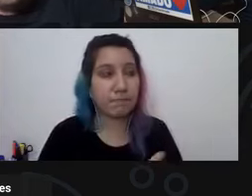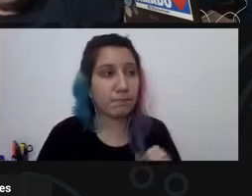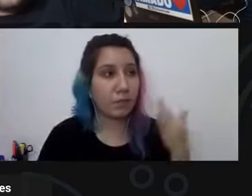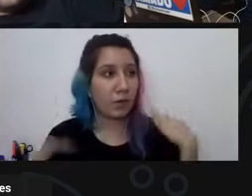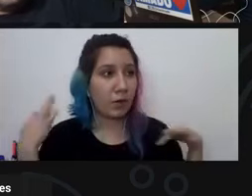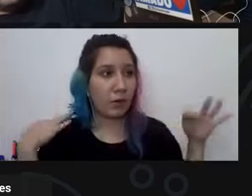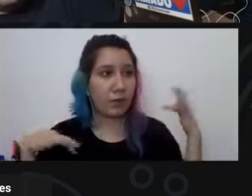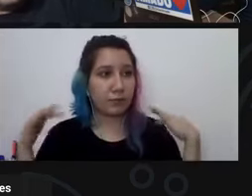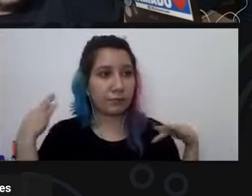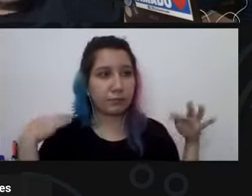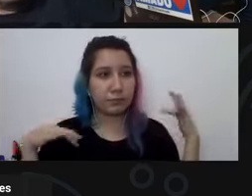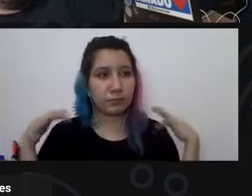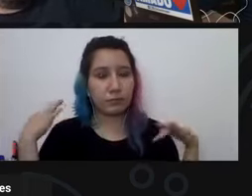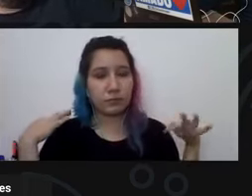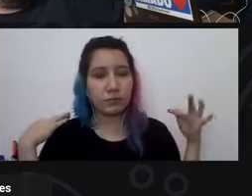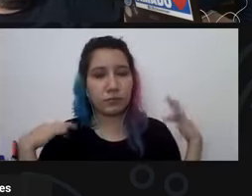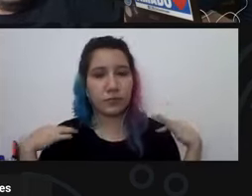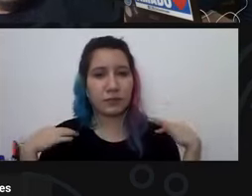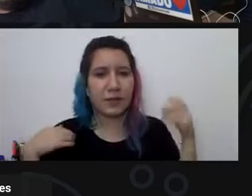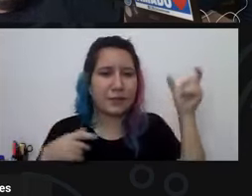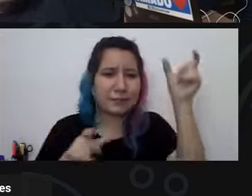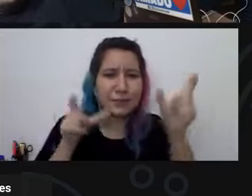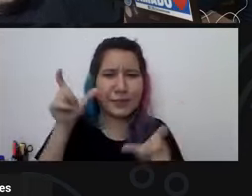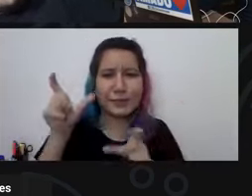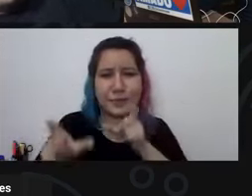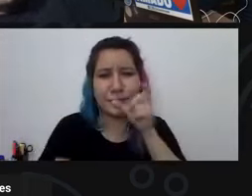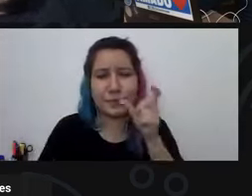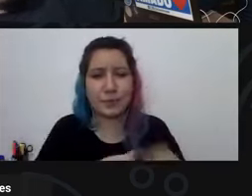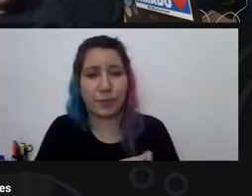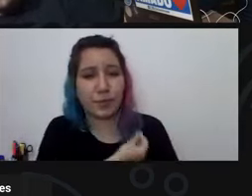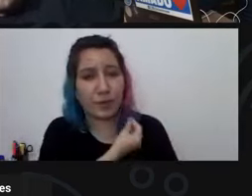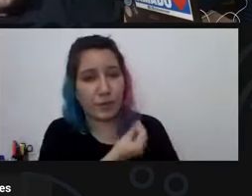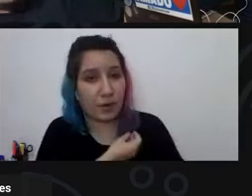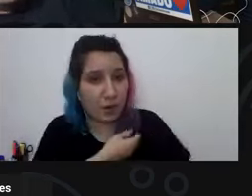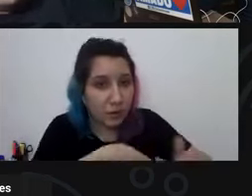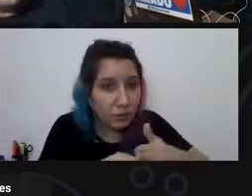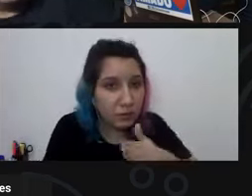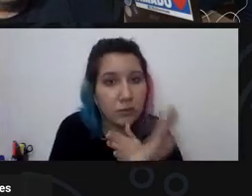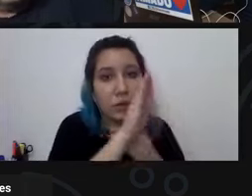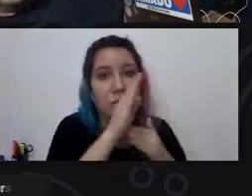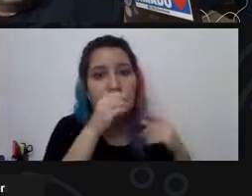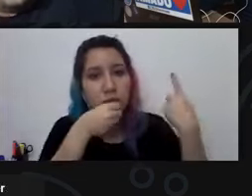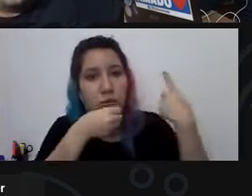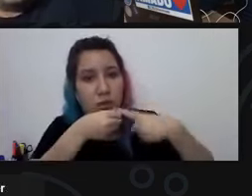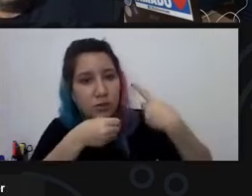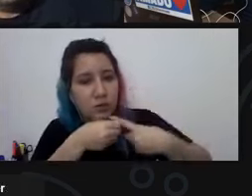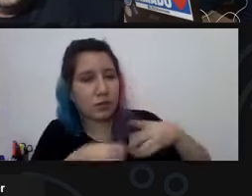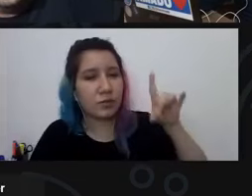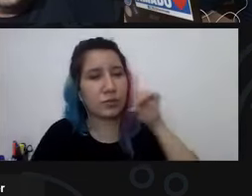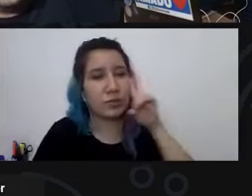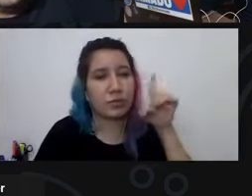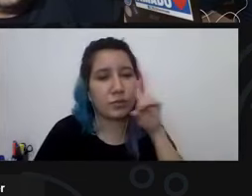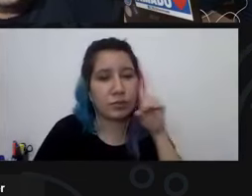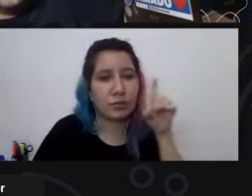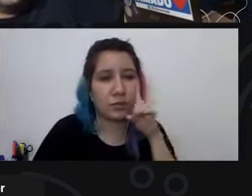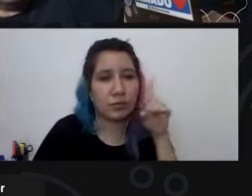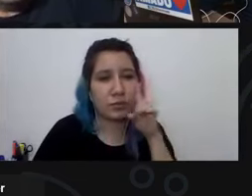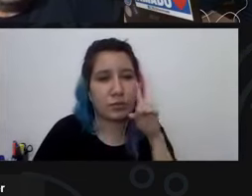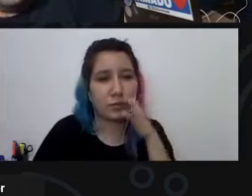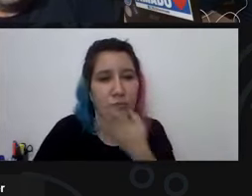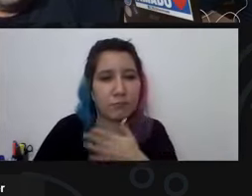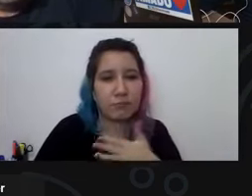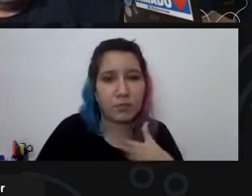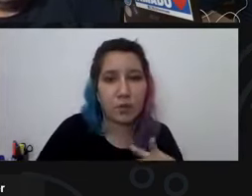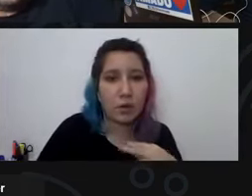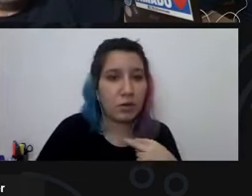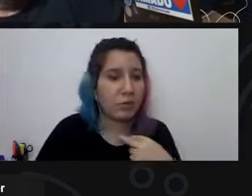rural. Tem muitas pessoas que, muitas vezes, por viverem dentro das cidades, do dia a dia, cosmopolita, as crianças, nunca